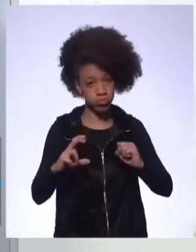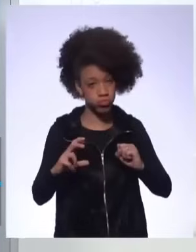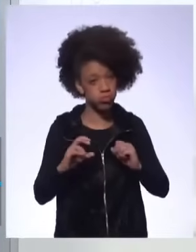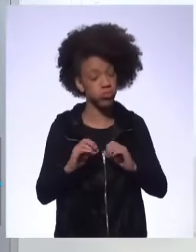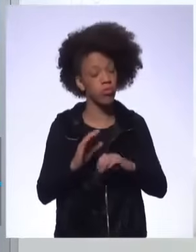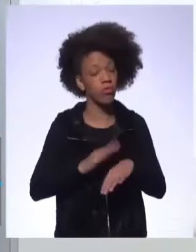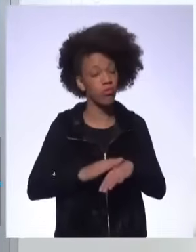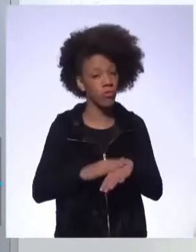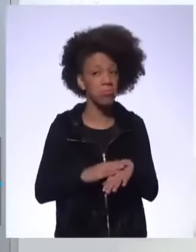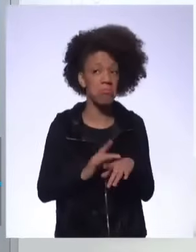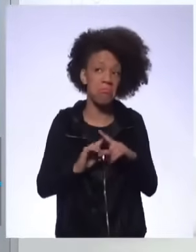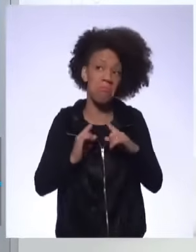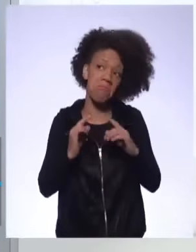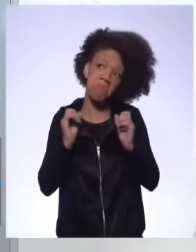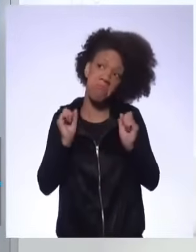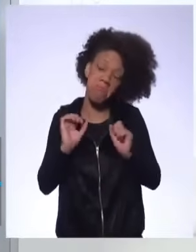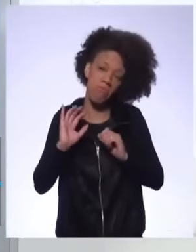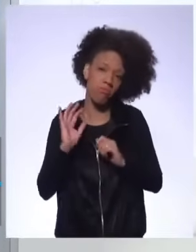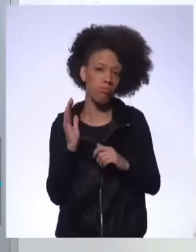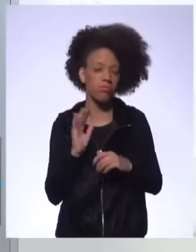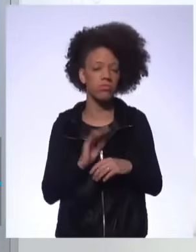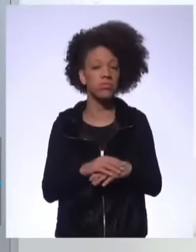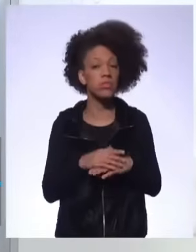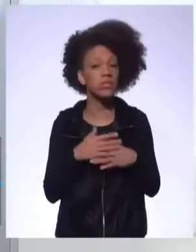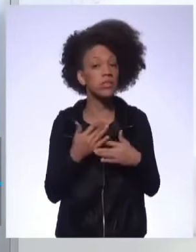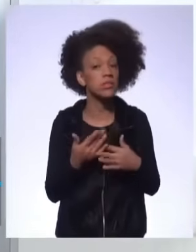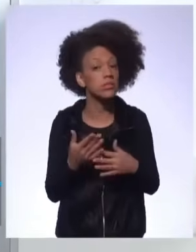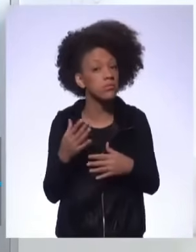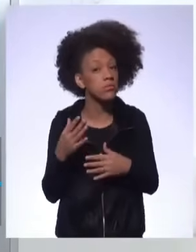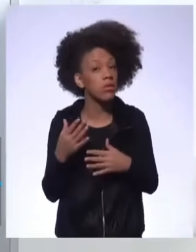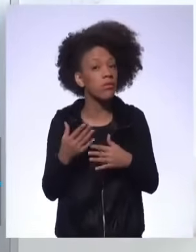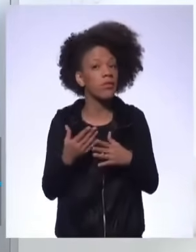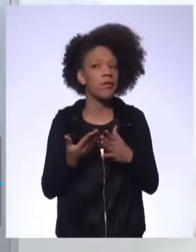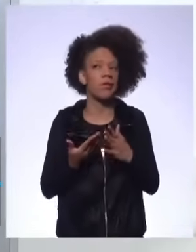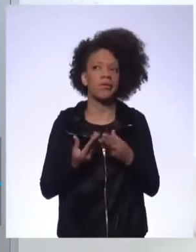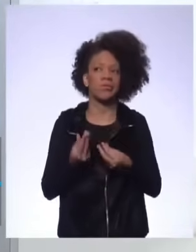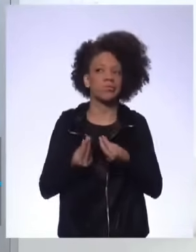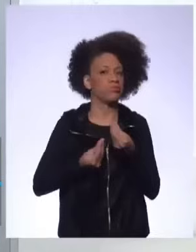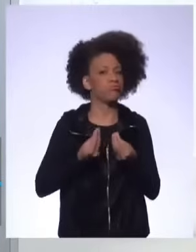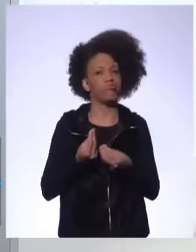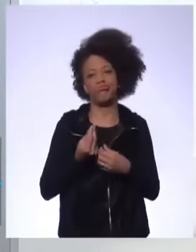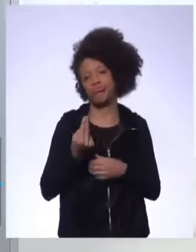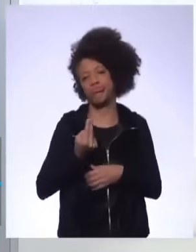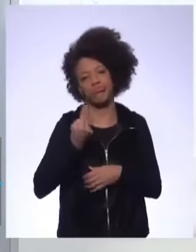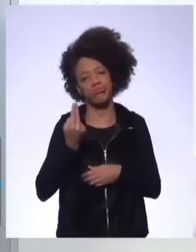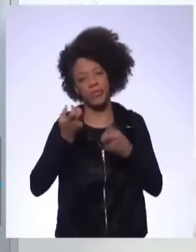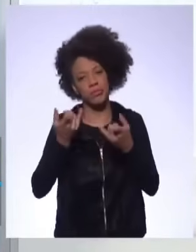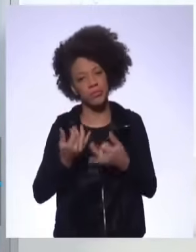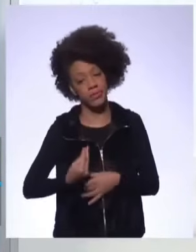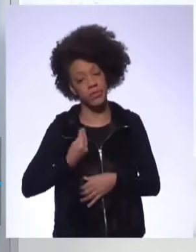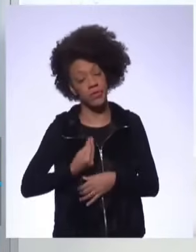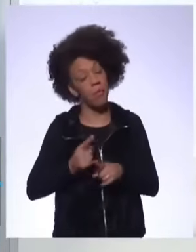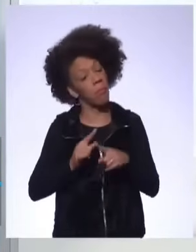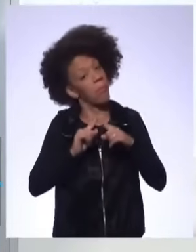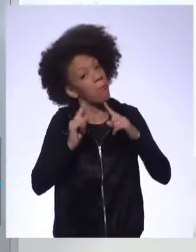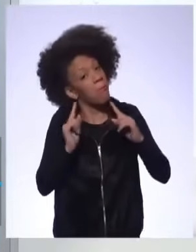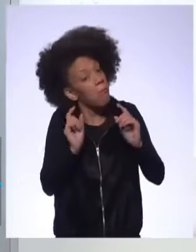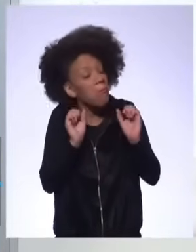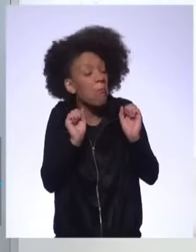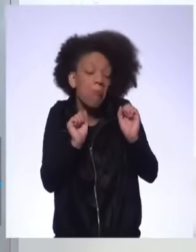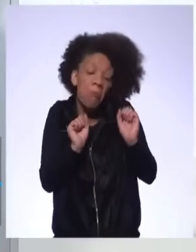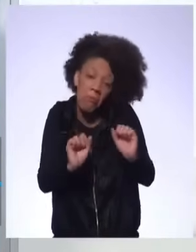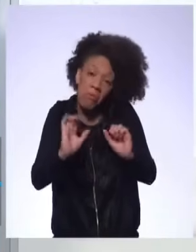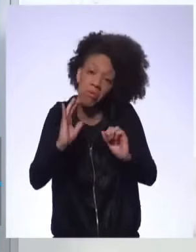ser que lá esteja se formando por outro motivo. Então é muito cedo para falar que tem vida em Vênus, mas é uma pequena evidência. Tá